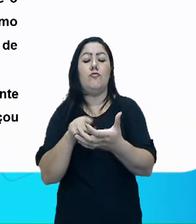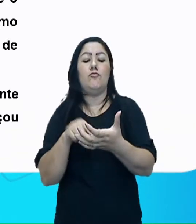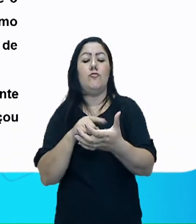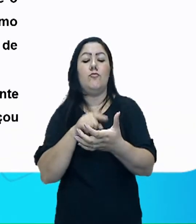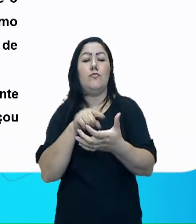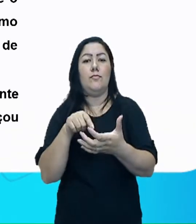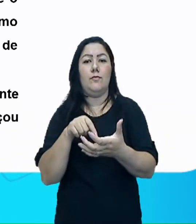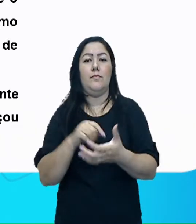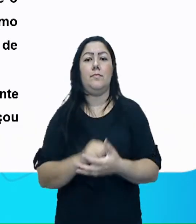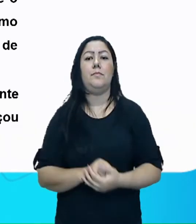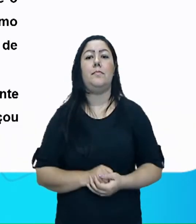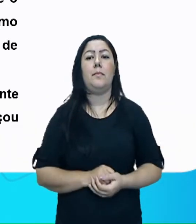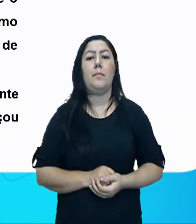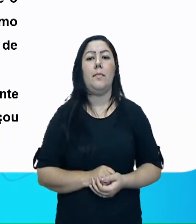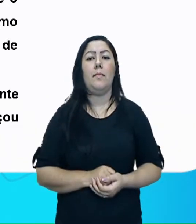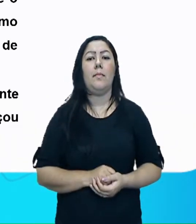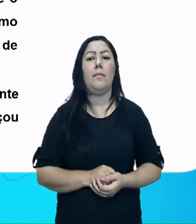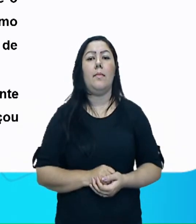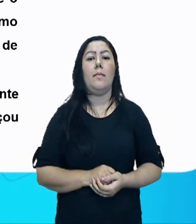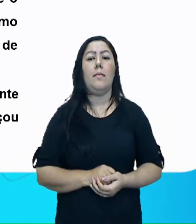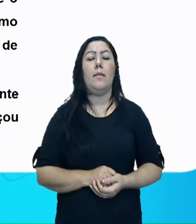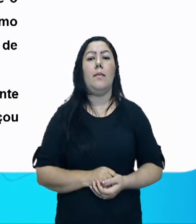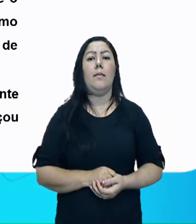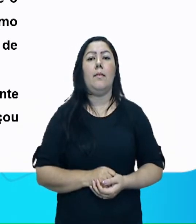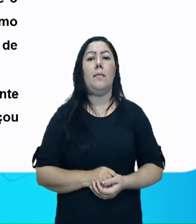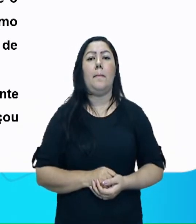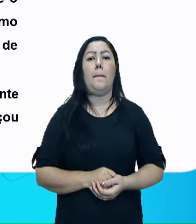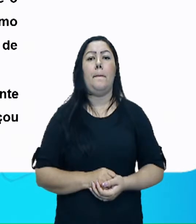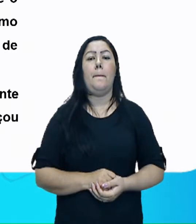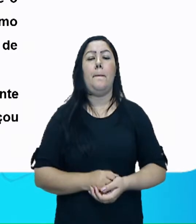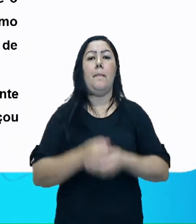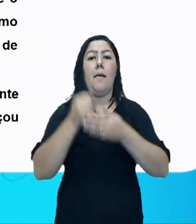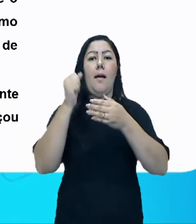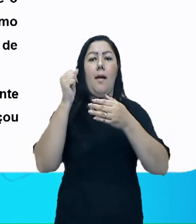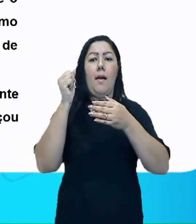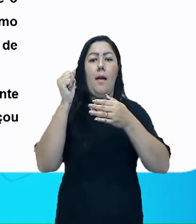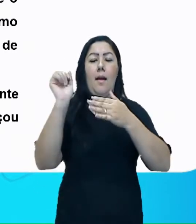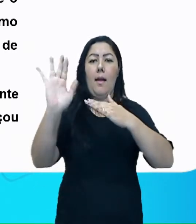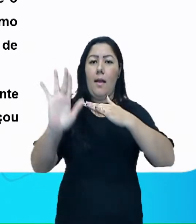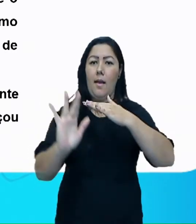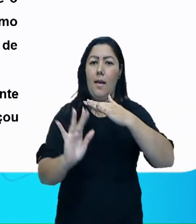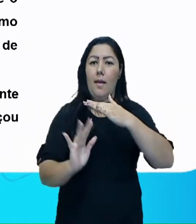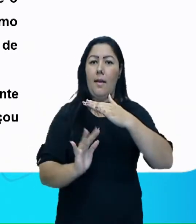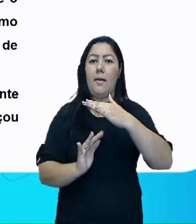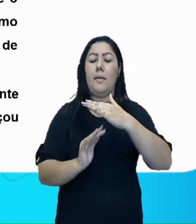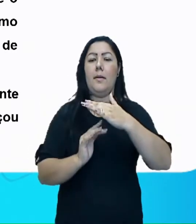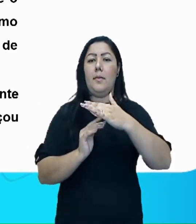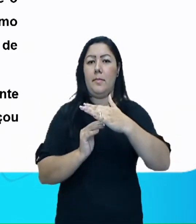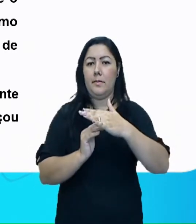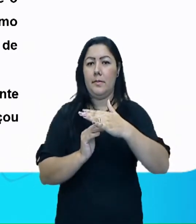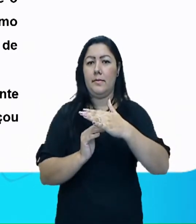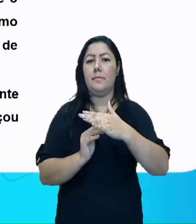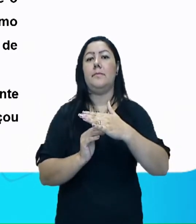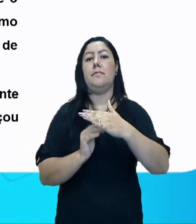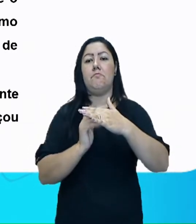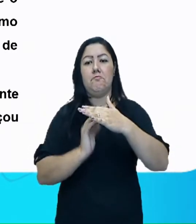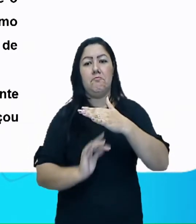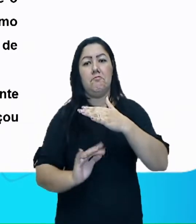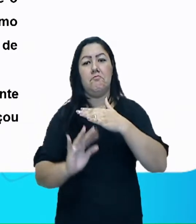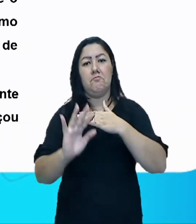Imigrantes devem ser bem-vindos. Brasil é um país fechado.